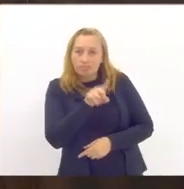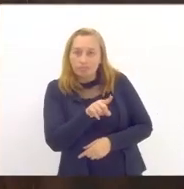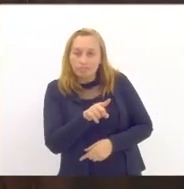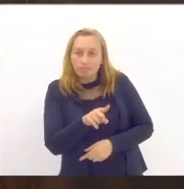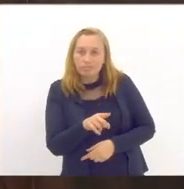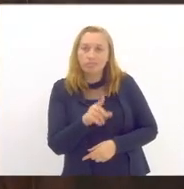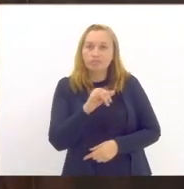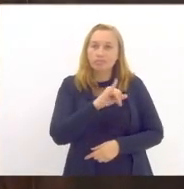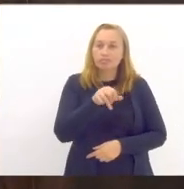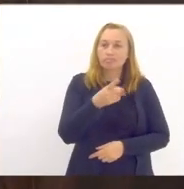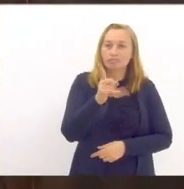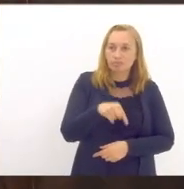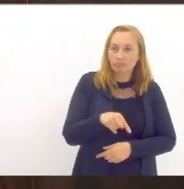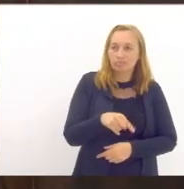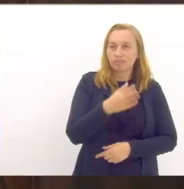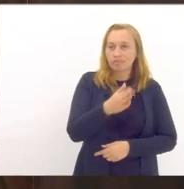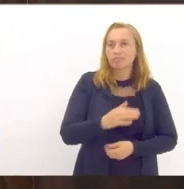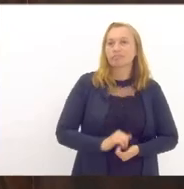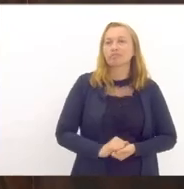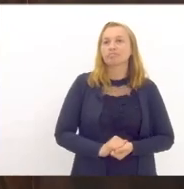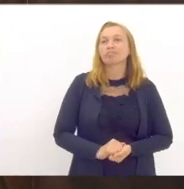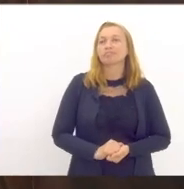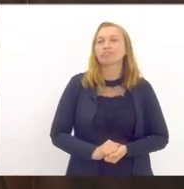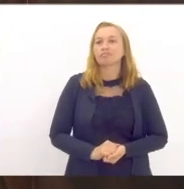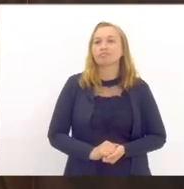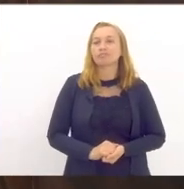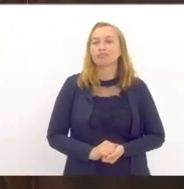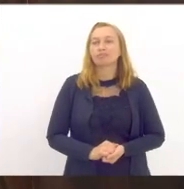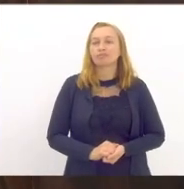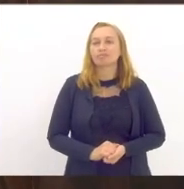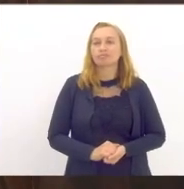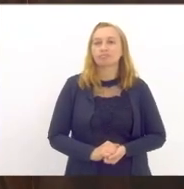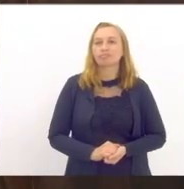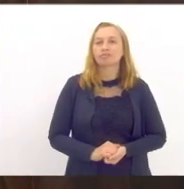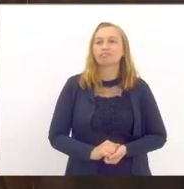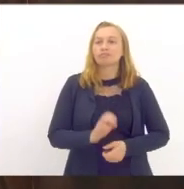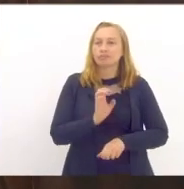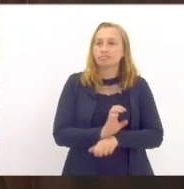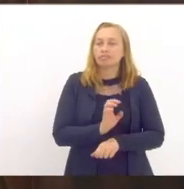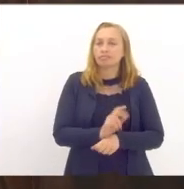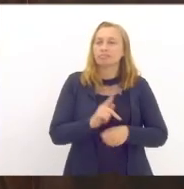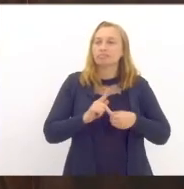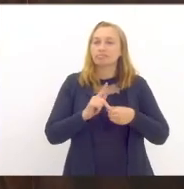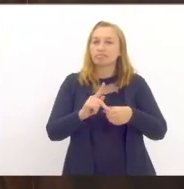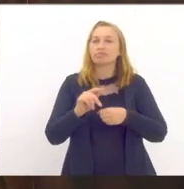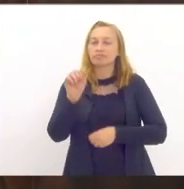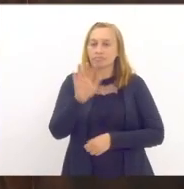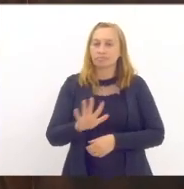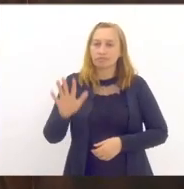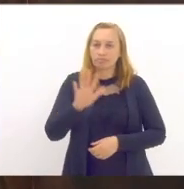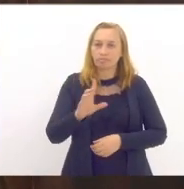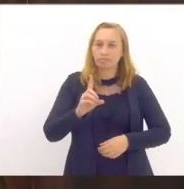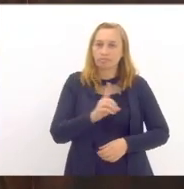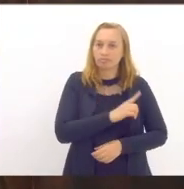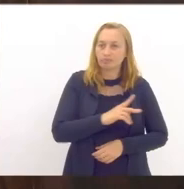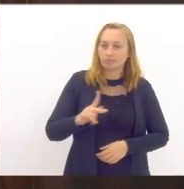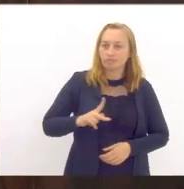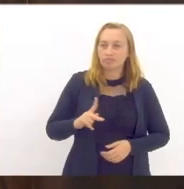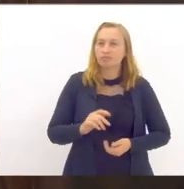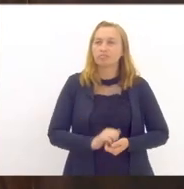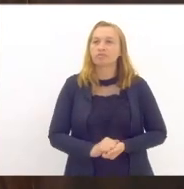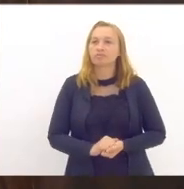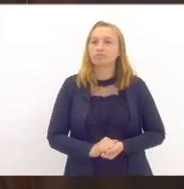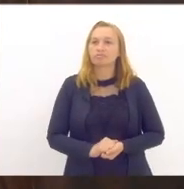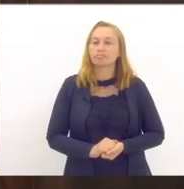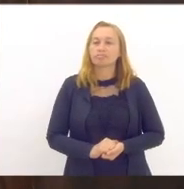queridíssimo José Carlos Tortima, que foi aqui, nesse estado, procurador-geral da Defensoria Pública.